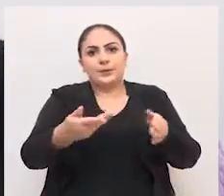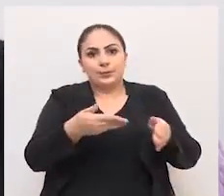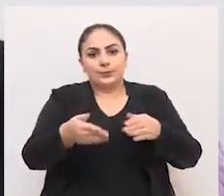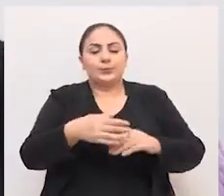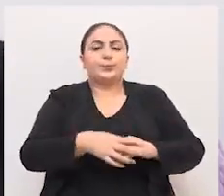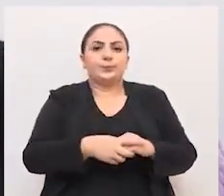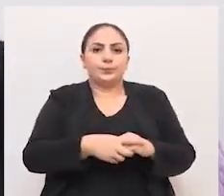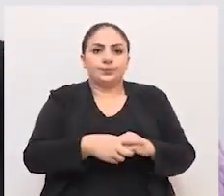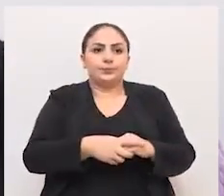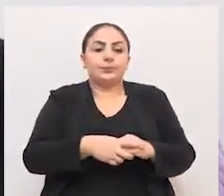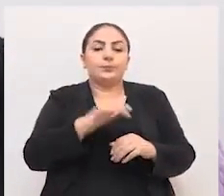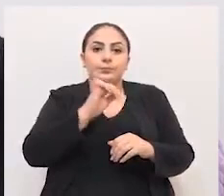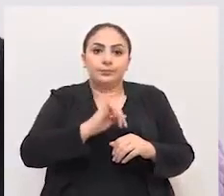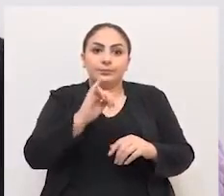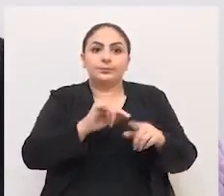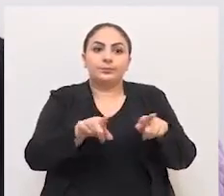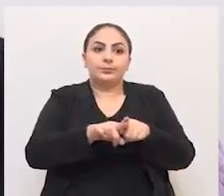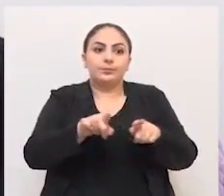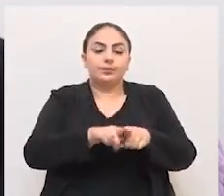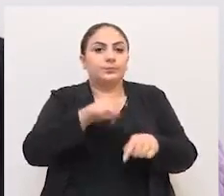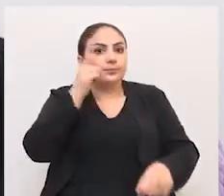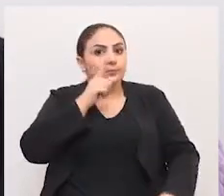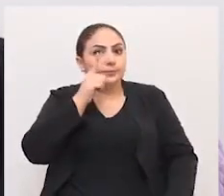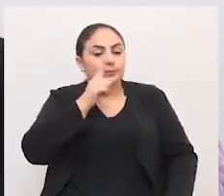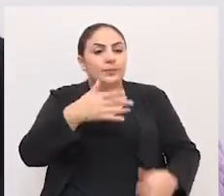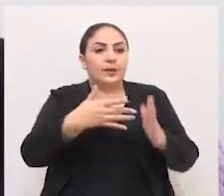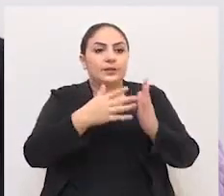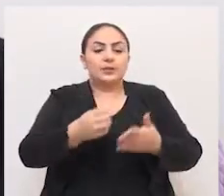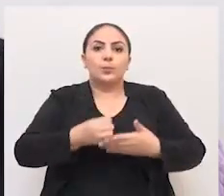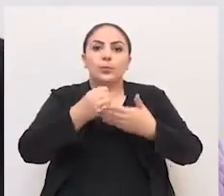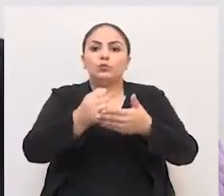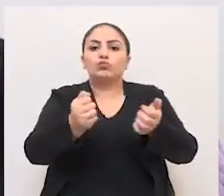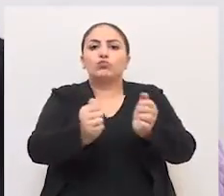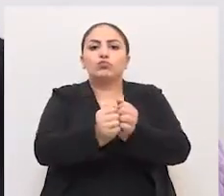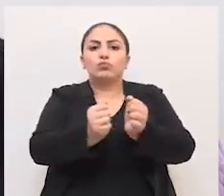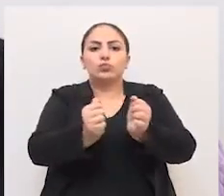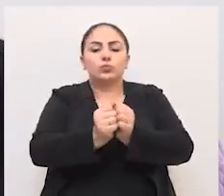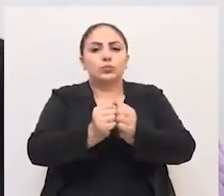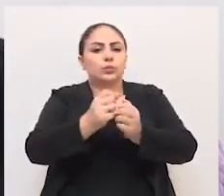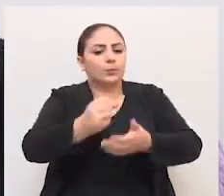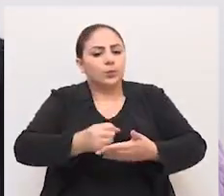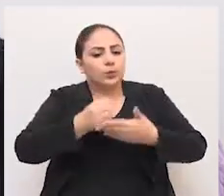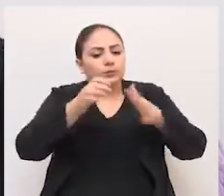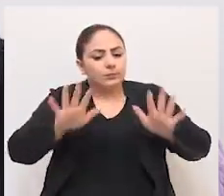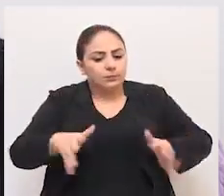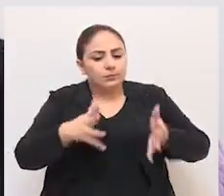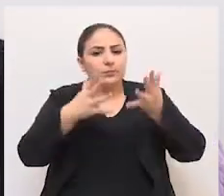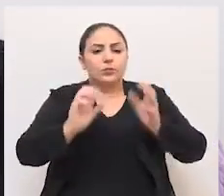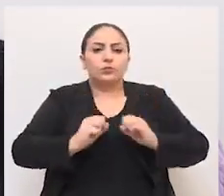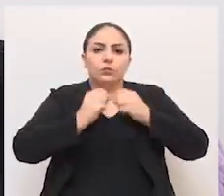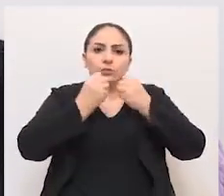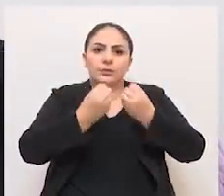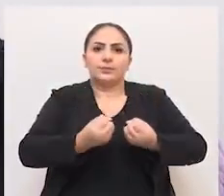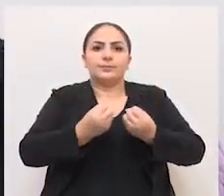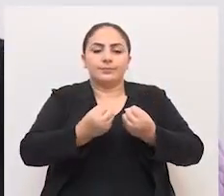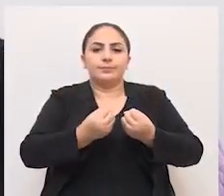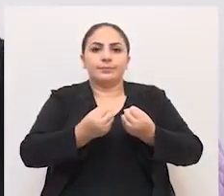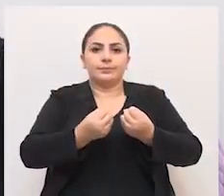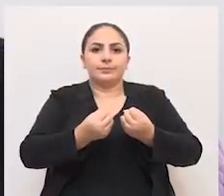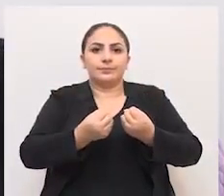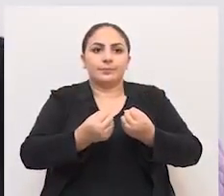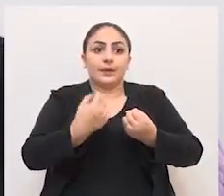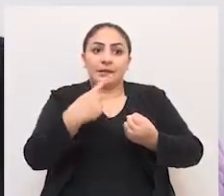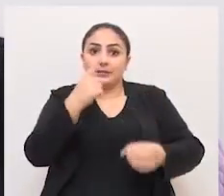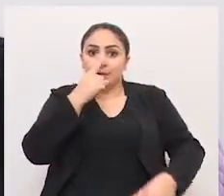acostumar nesse momento. É importante também que ela tenha a rede de apoio junto, apoiando,